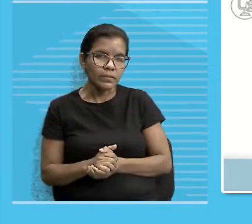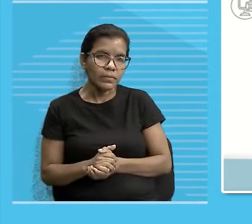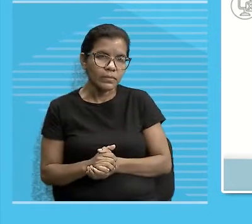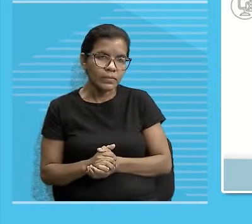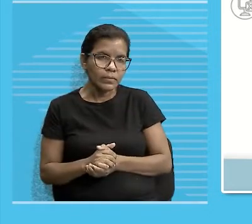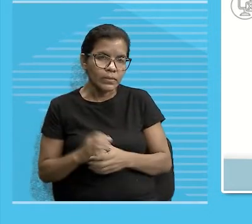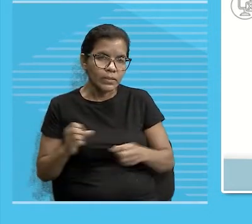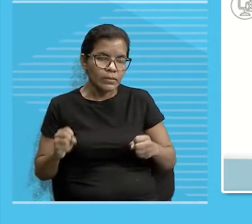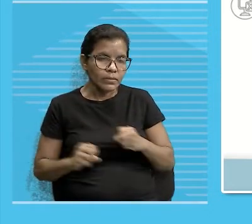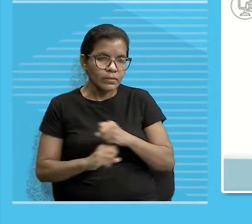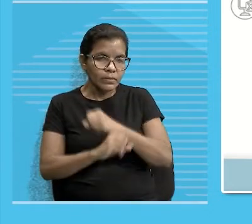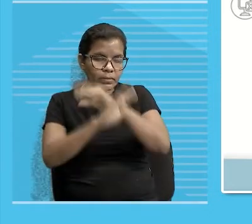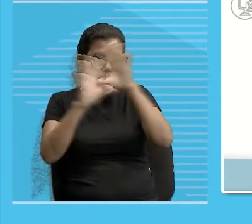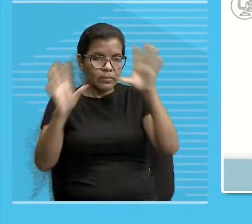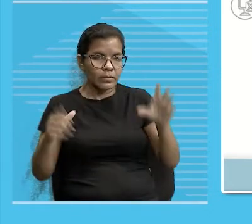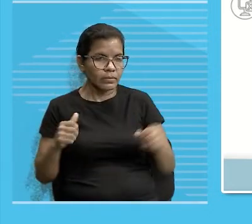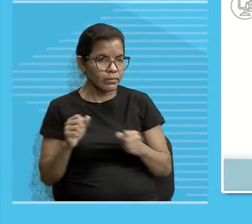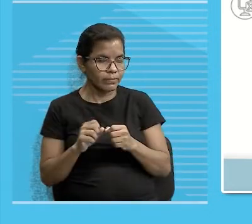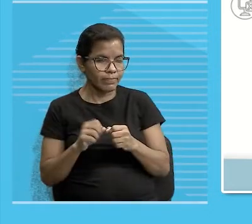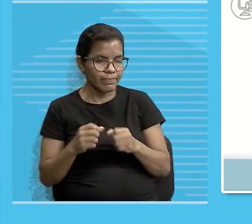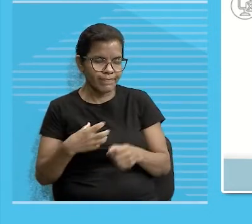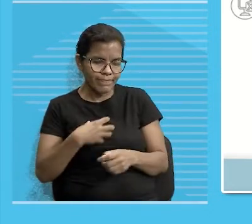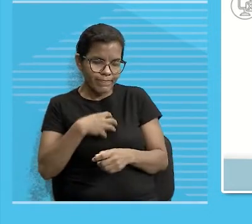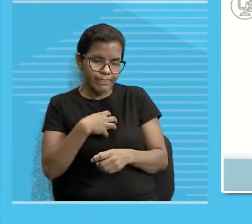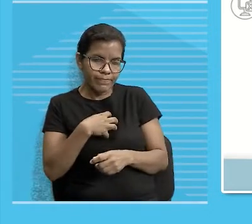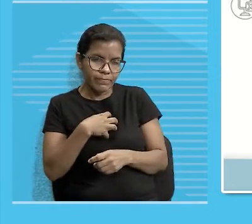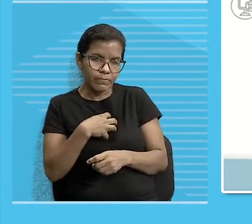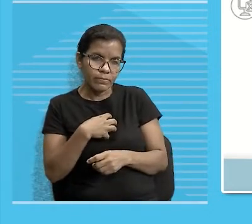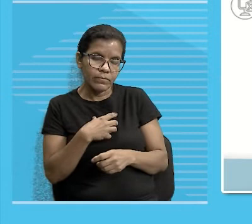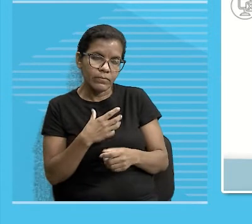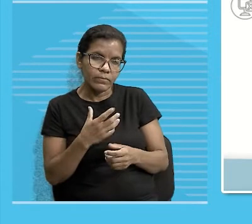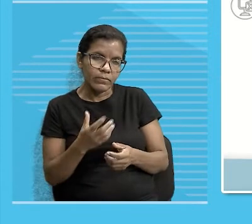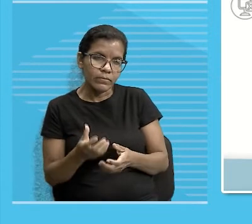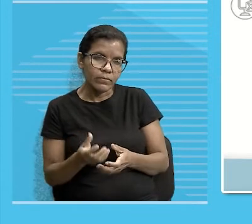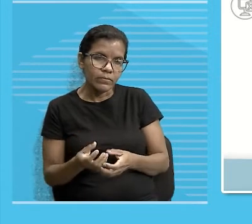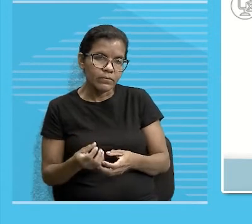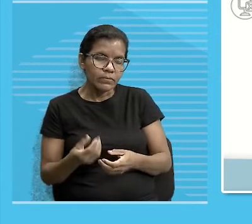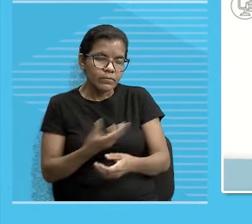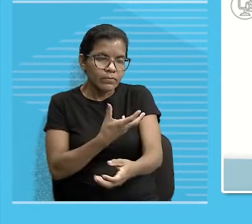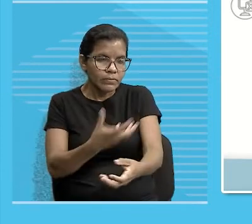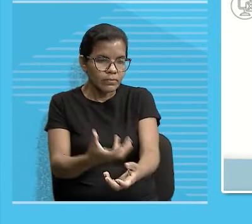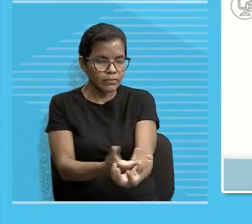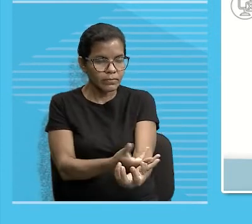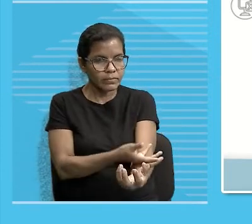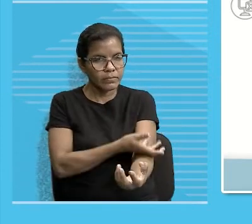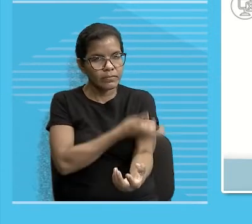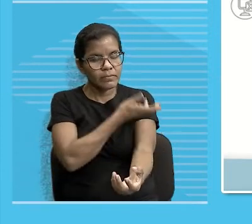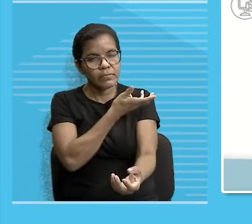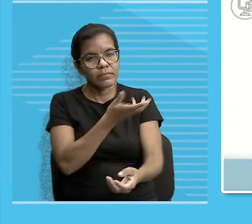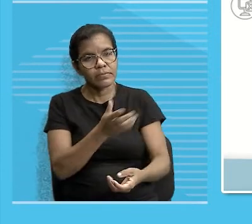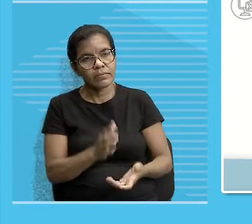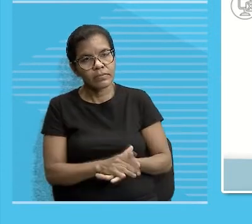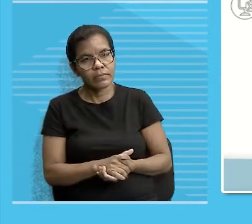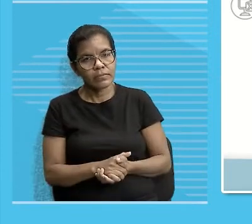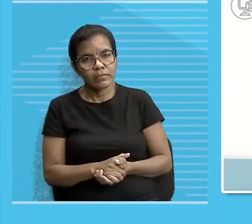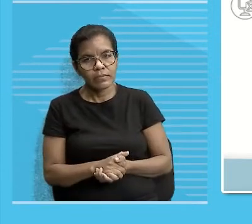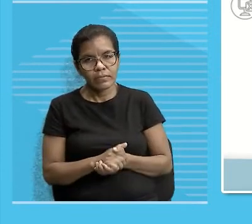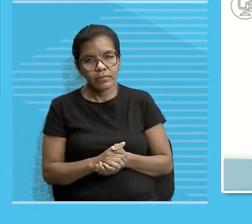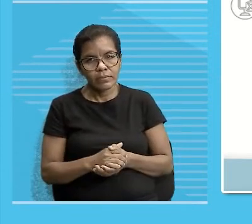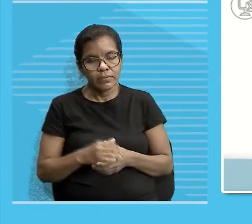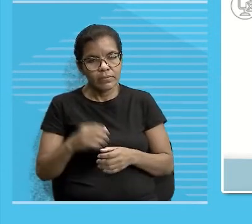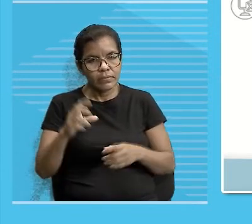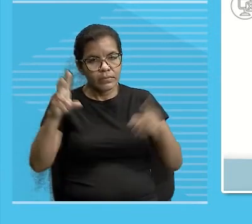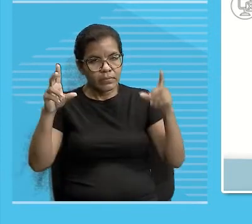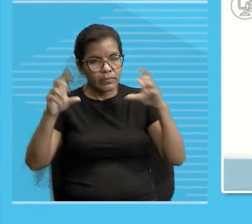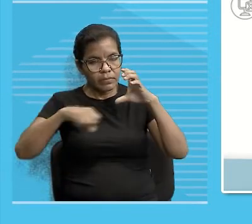mais aflorada para fazer sentir, né? Emocionar. Olha, galera, uma vez eu vi um